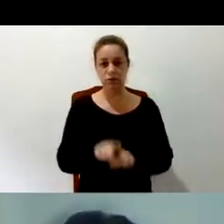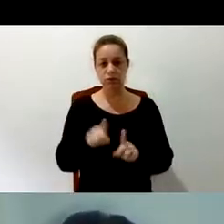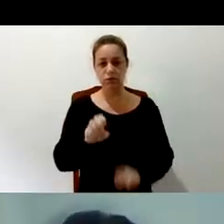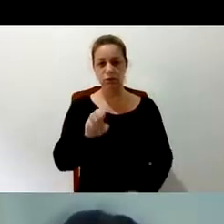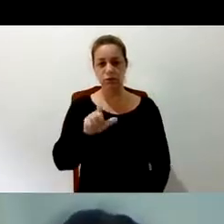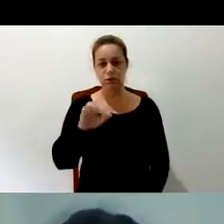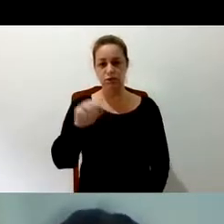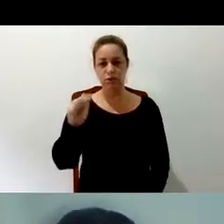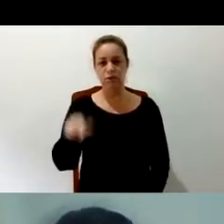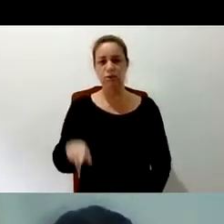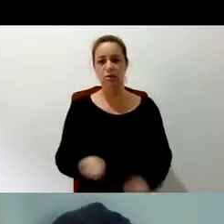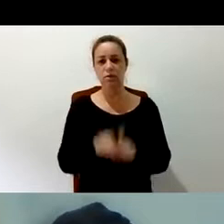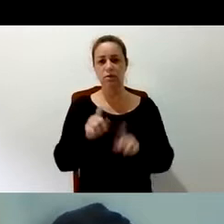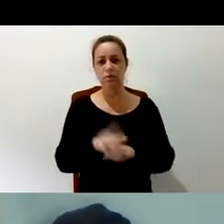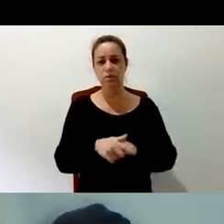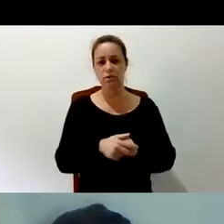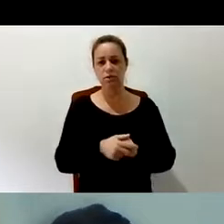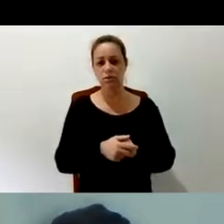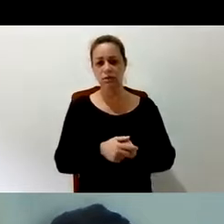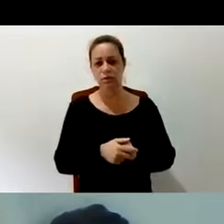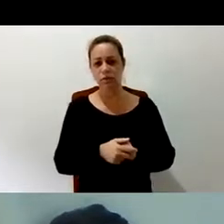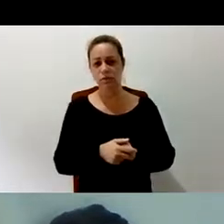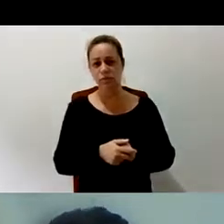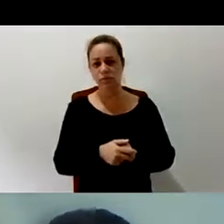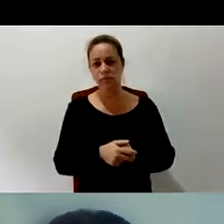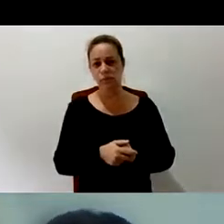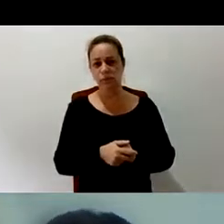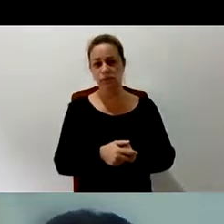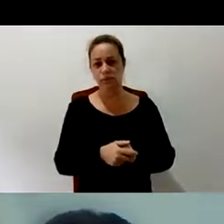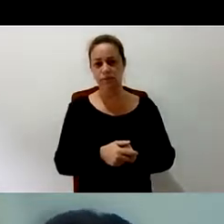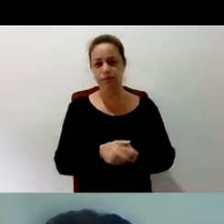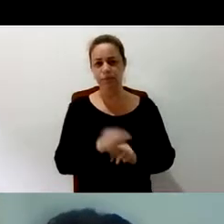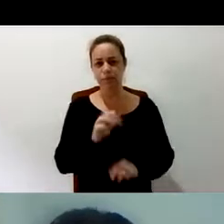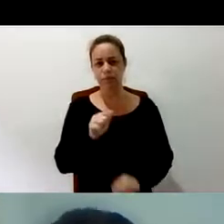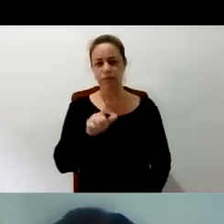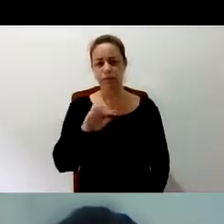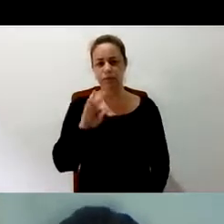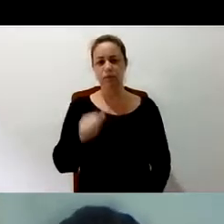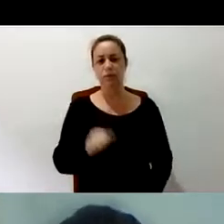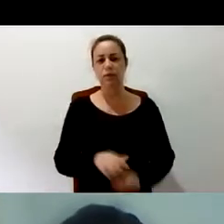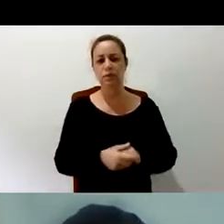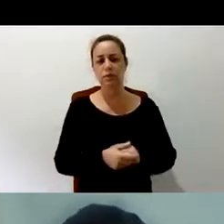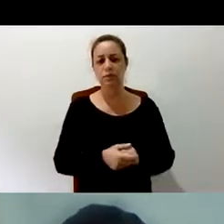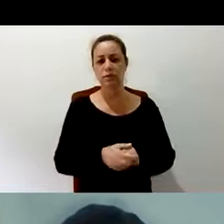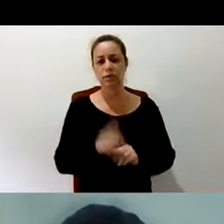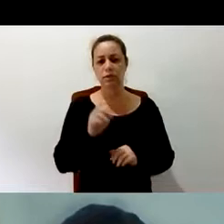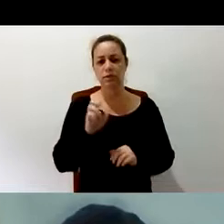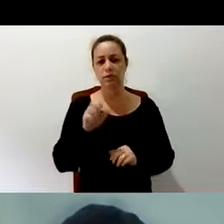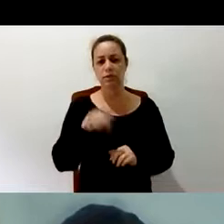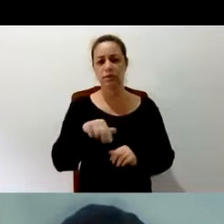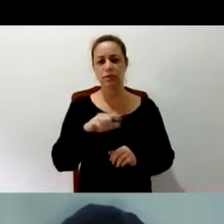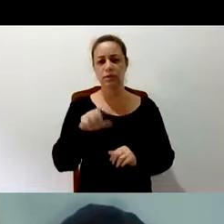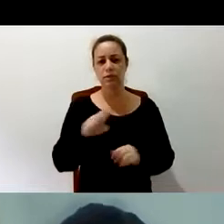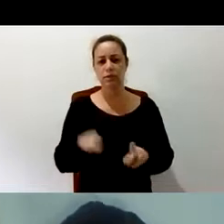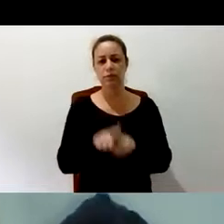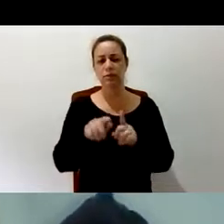Eliana, que vocês tiverem aí, né? Eliana está com a questão da sala de aula, né? A Thalita, a Denise e a Késia, né? A